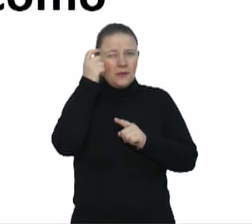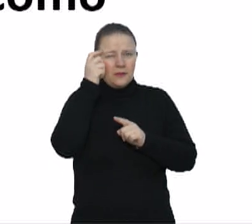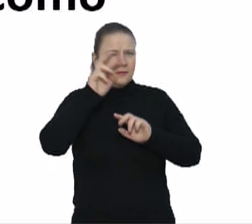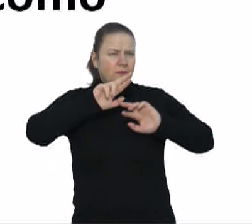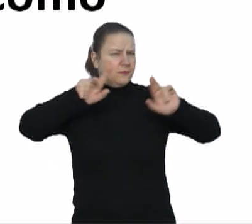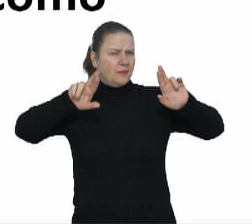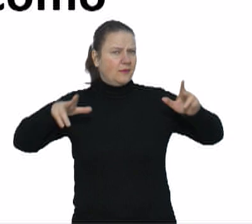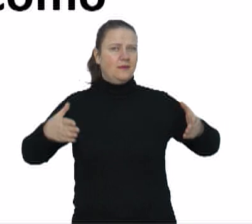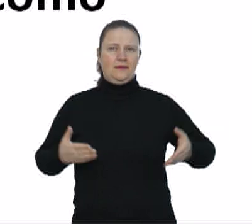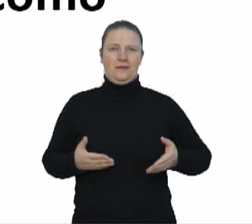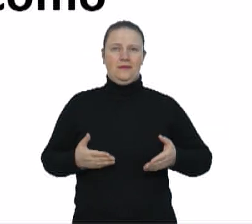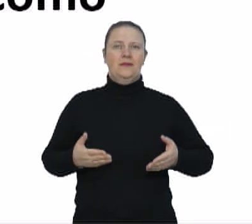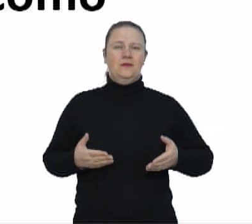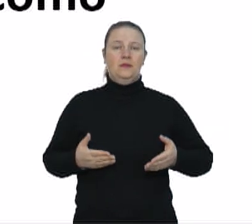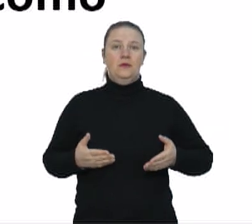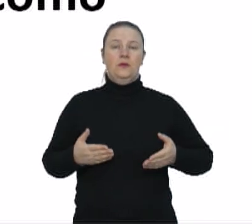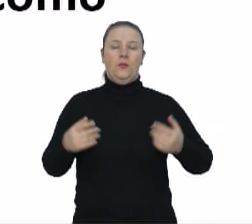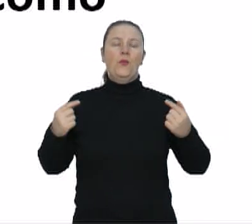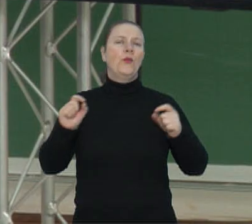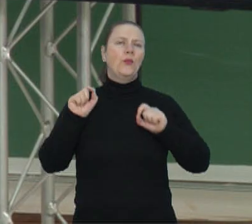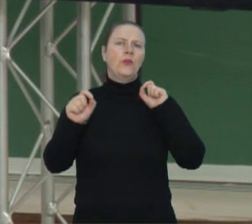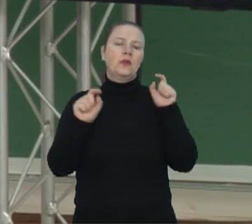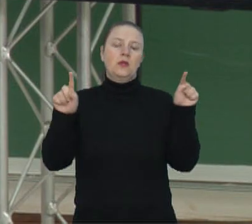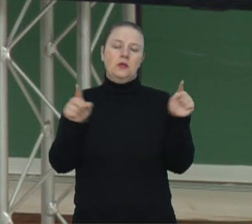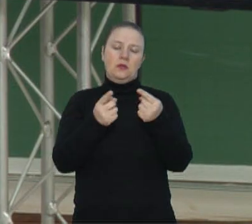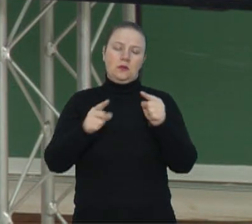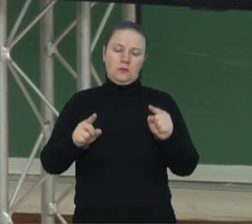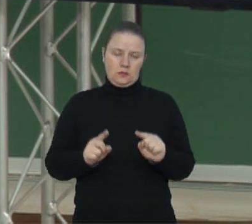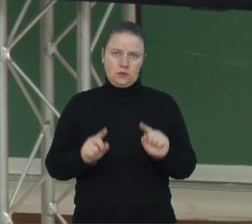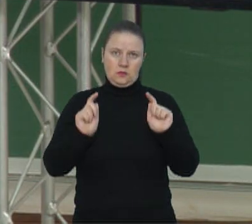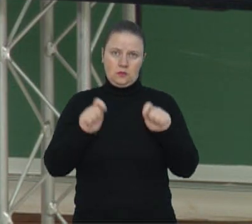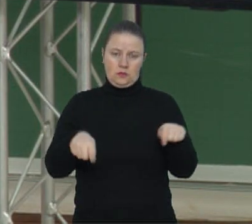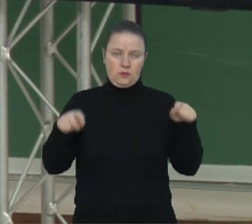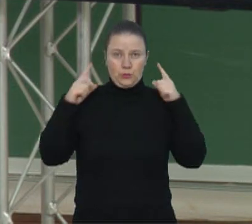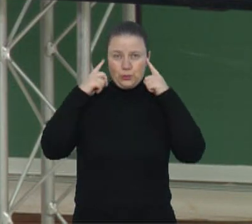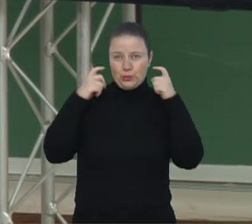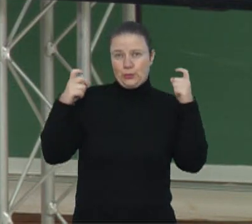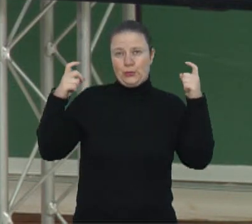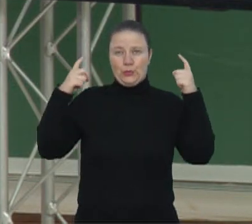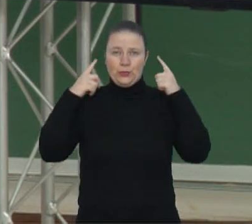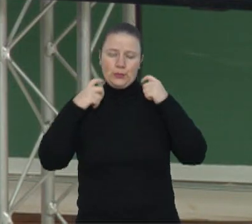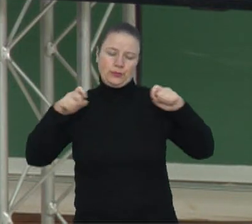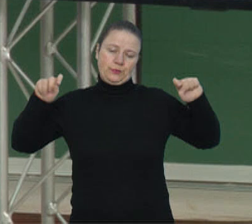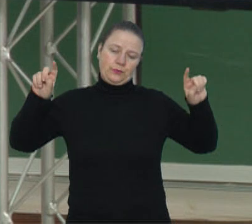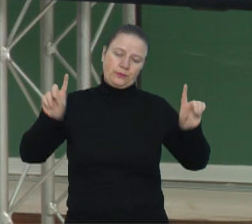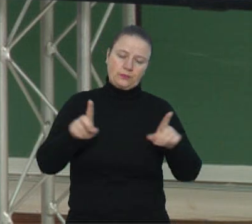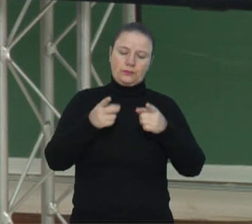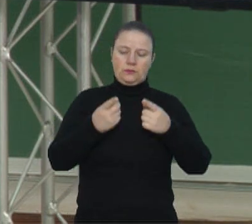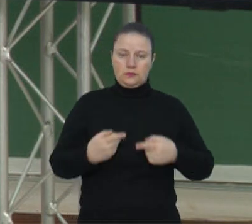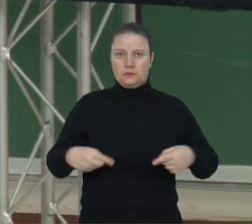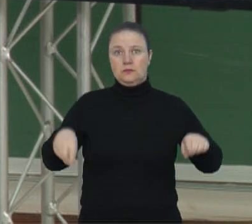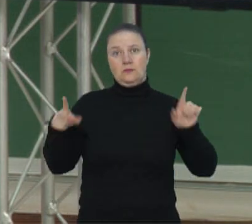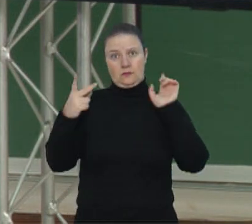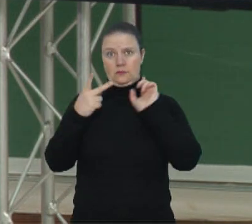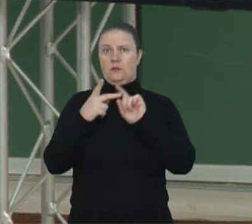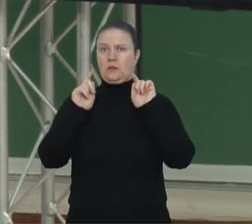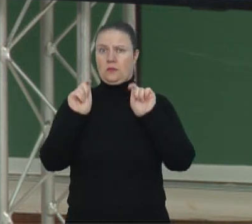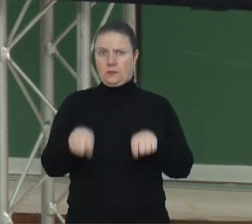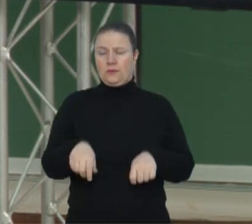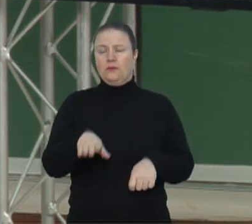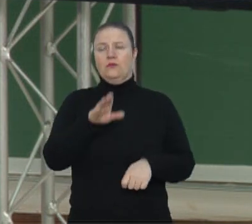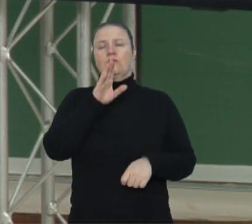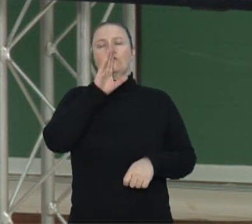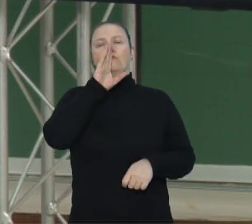uma combinação de sons e silêncios. Então, eu trouxe a questão da melodia, da harmonia, do ritmo,